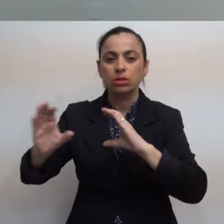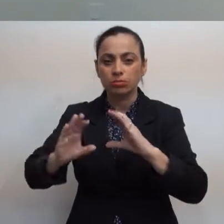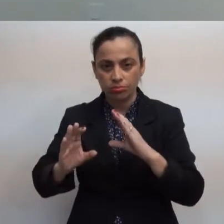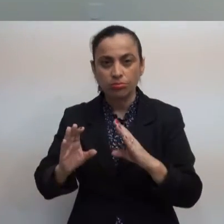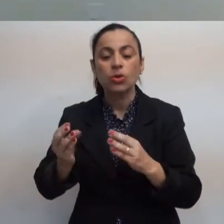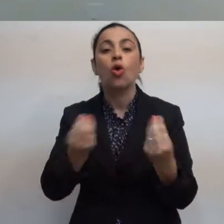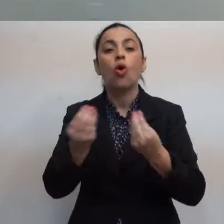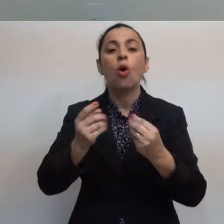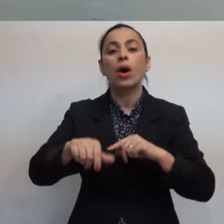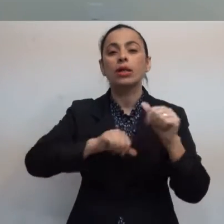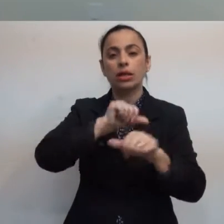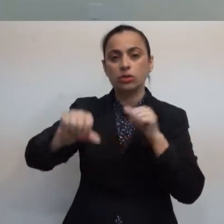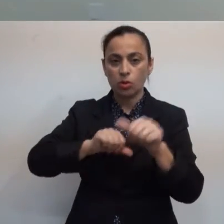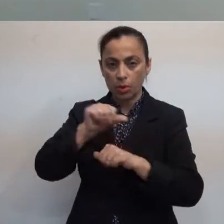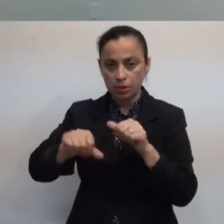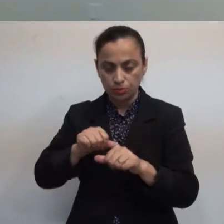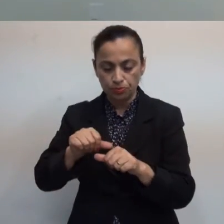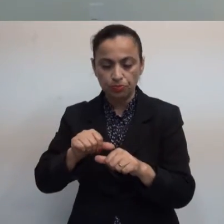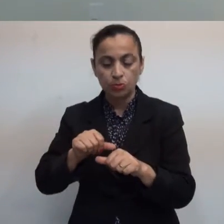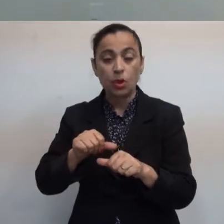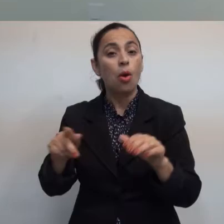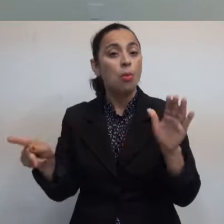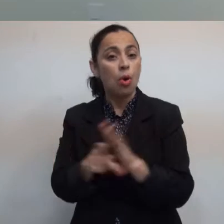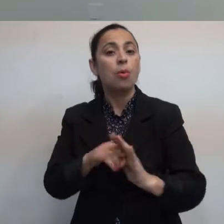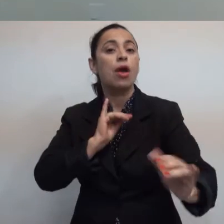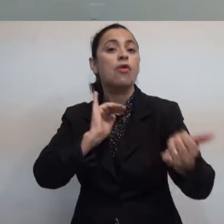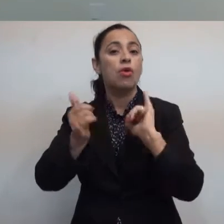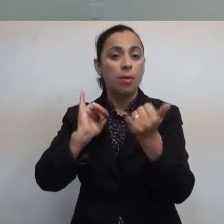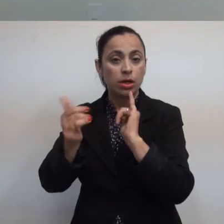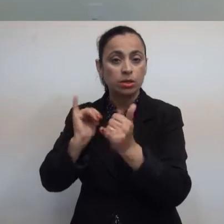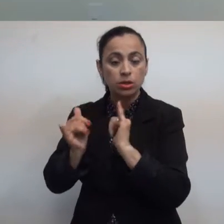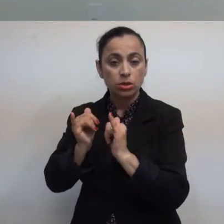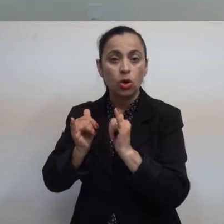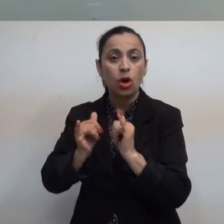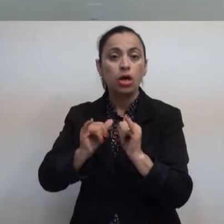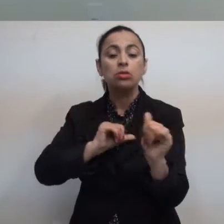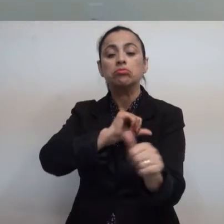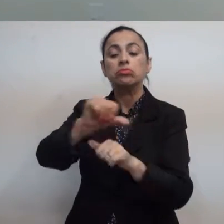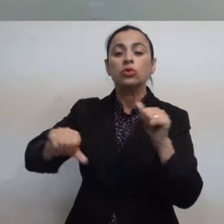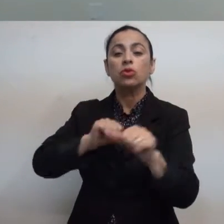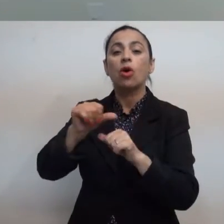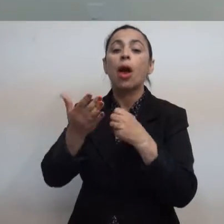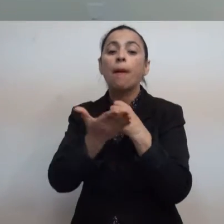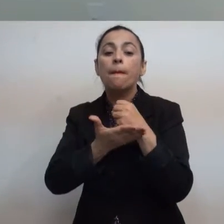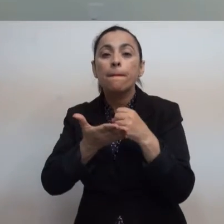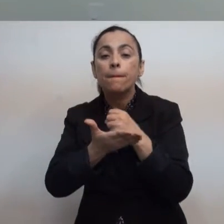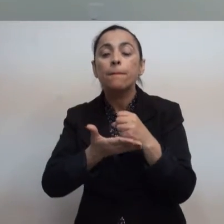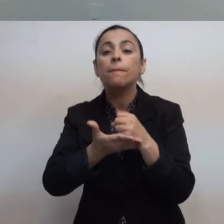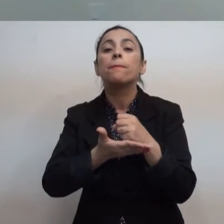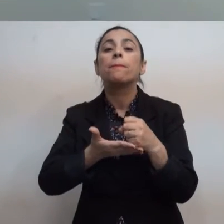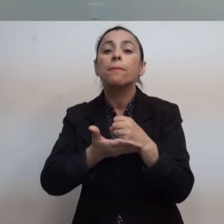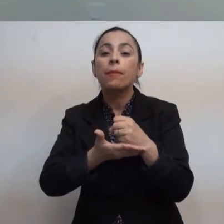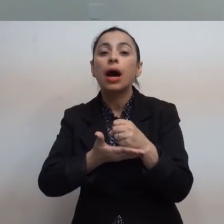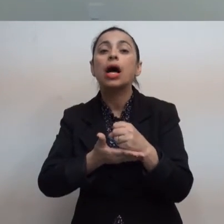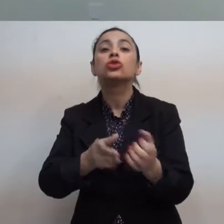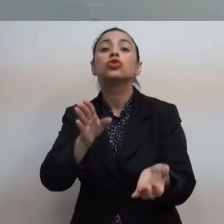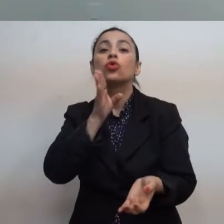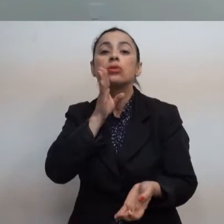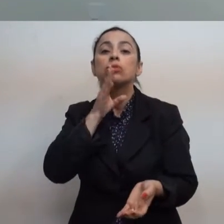e se comunicam, como que é essa transformação das informações em